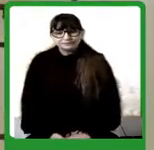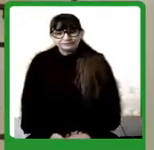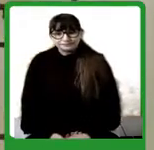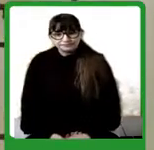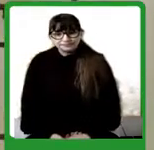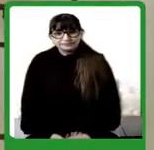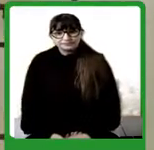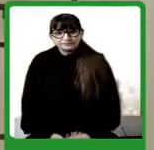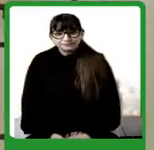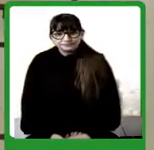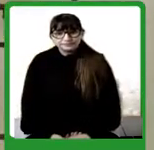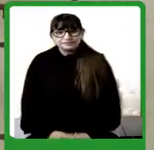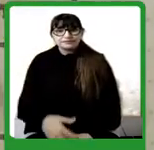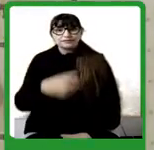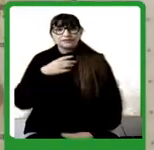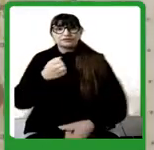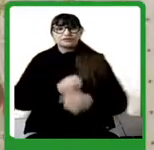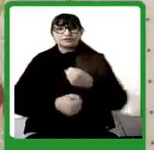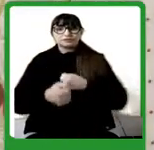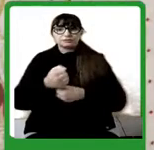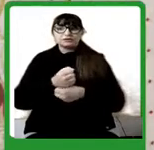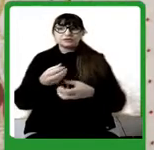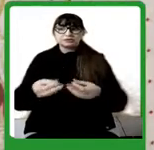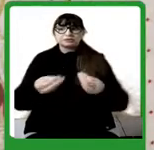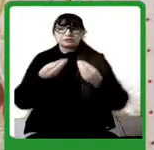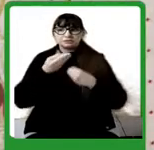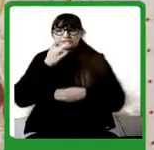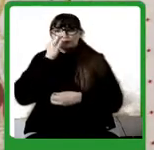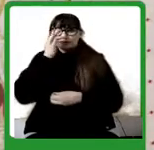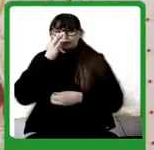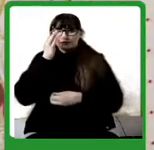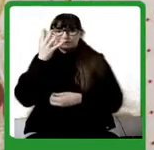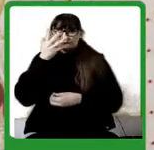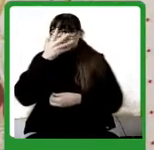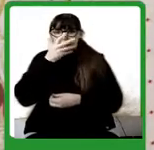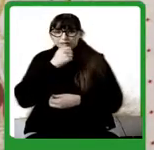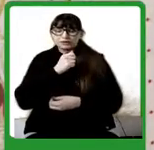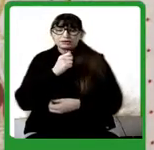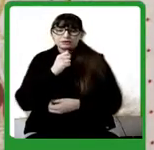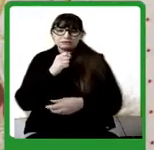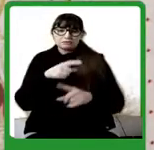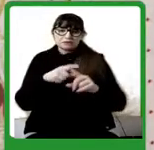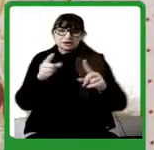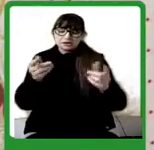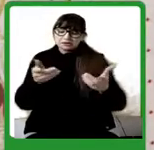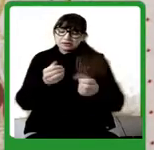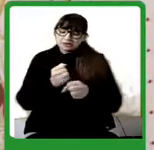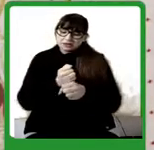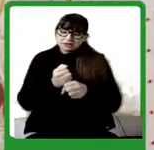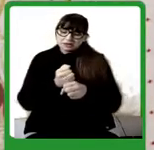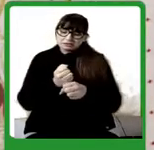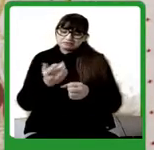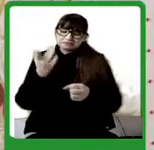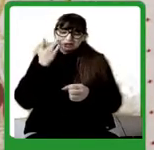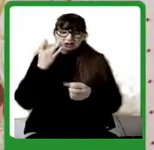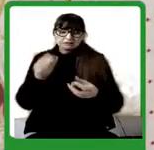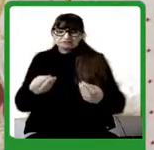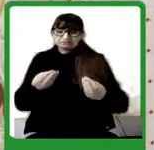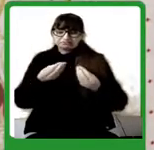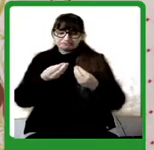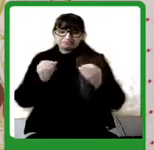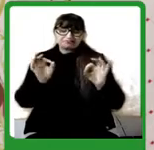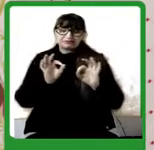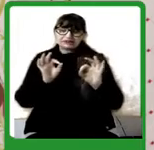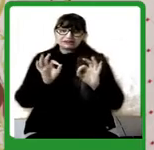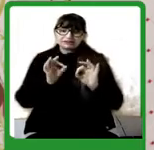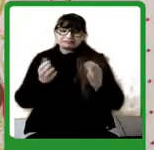Ano passado ele me deu uma orquídea, bem bonita, assim, uma cor que eu não tinha. Mas esse ano acho que não vai dar nada, porque pandemia e tu.